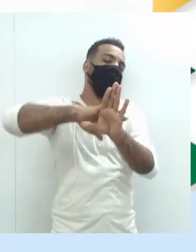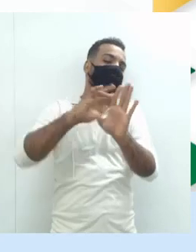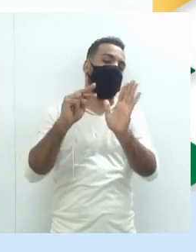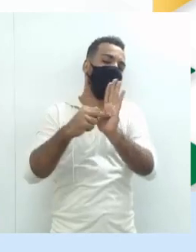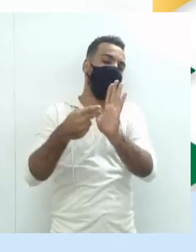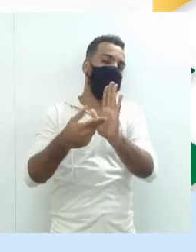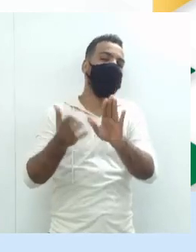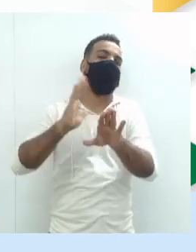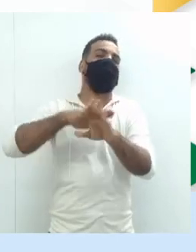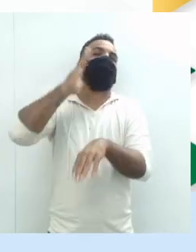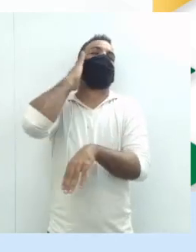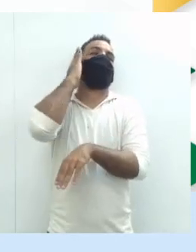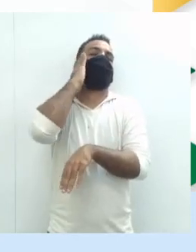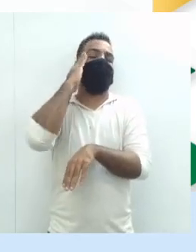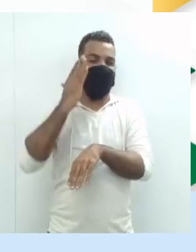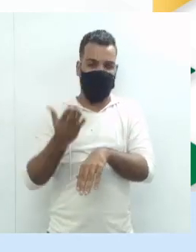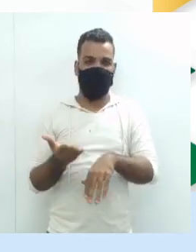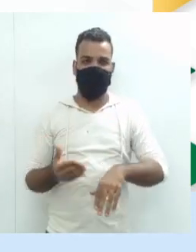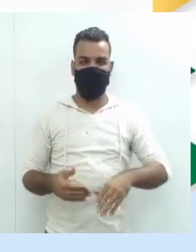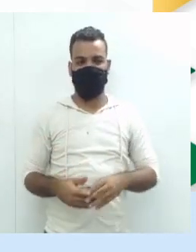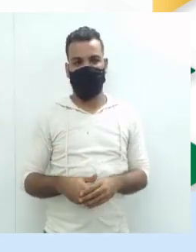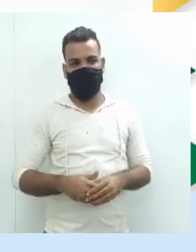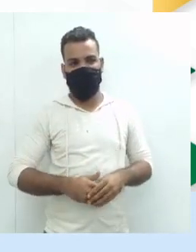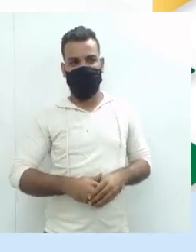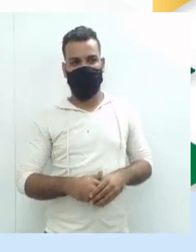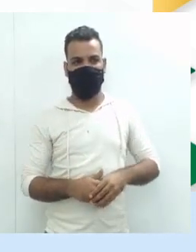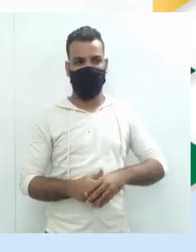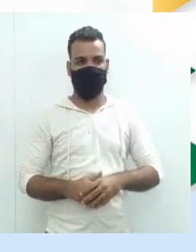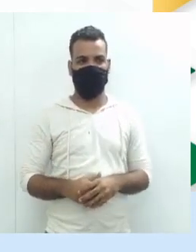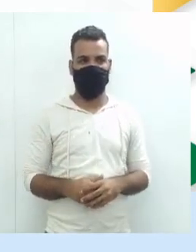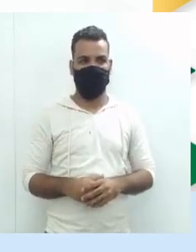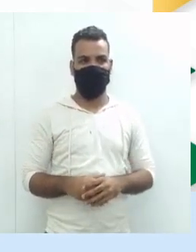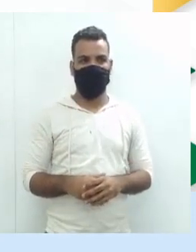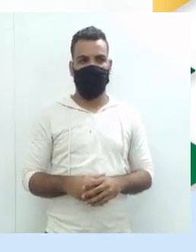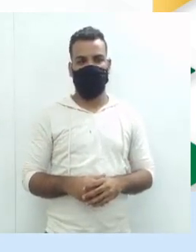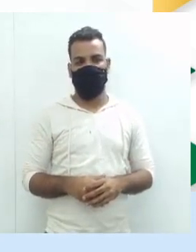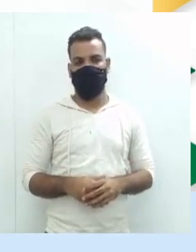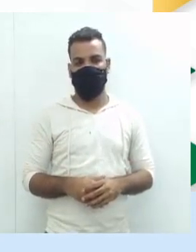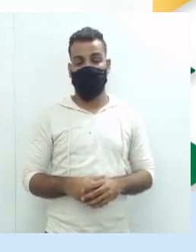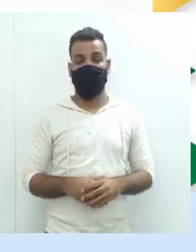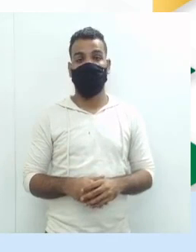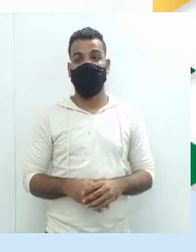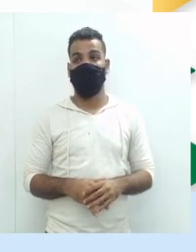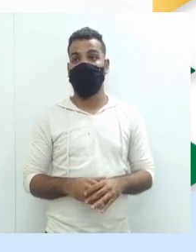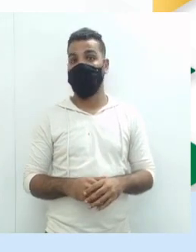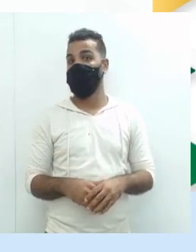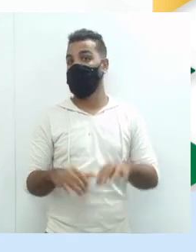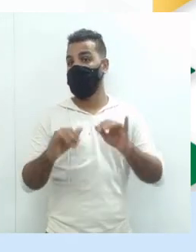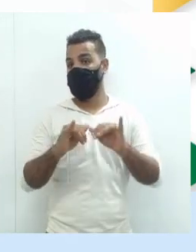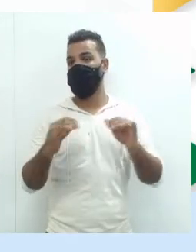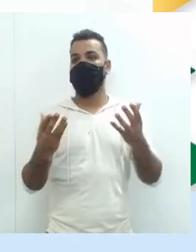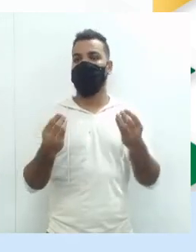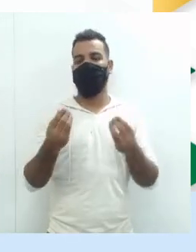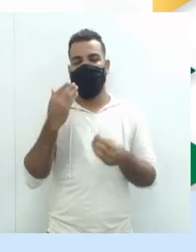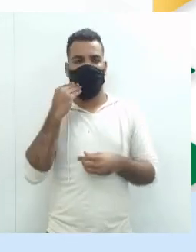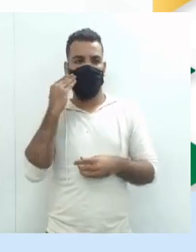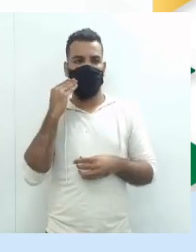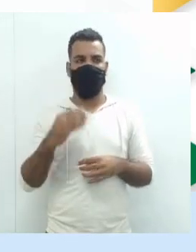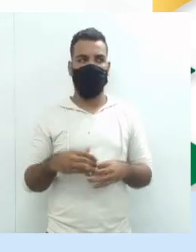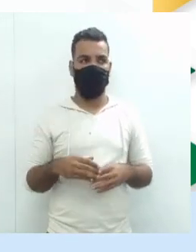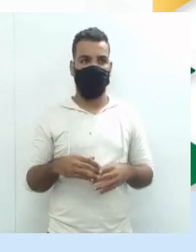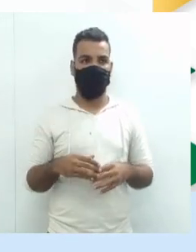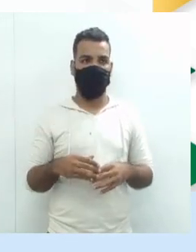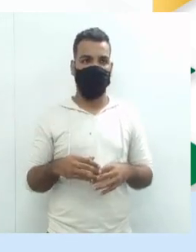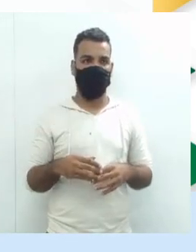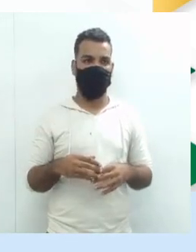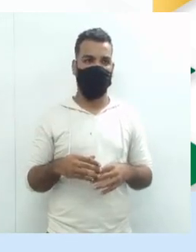acabam fazendo referência ao produto que está sendo divulgado ou à campanha que está sendo divulgada, tá?